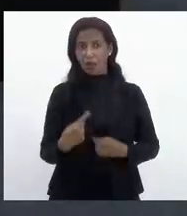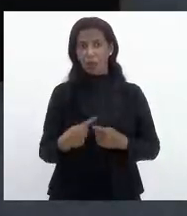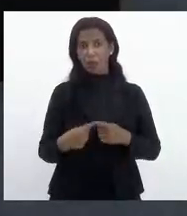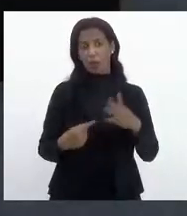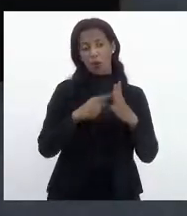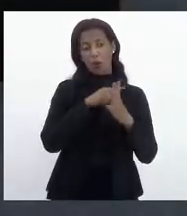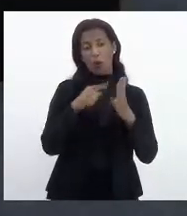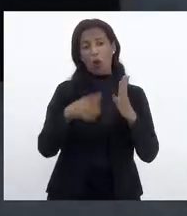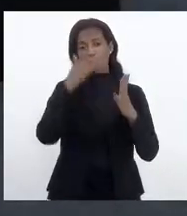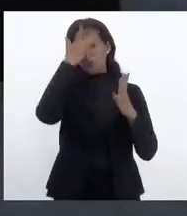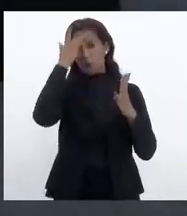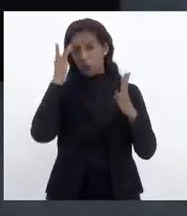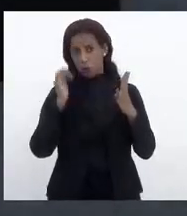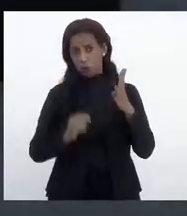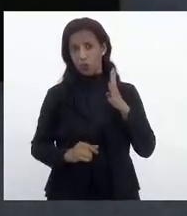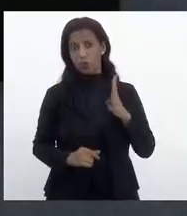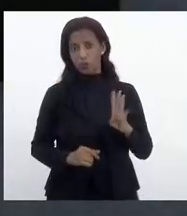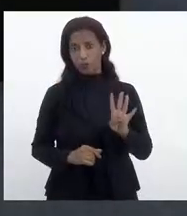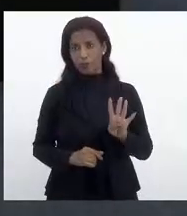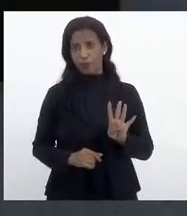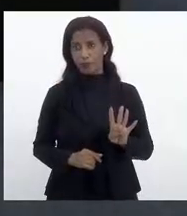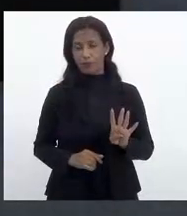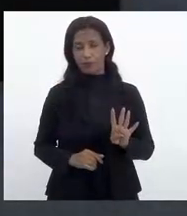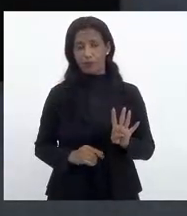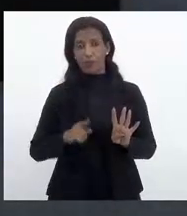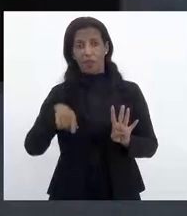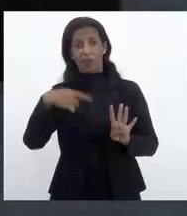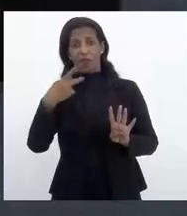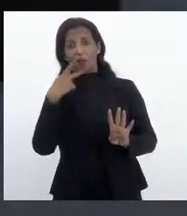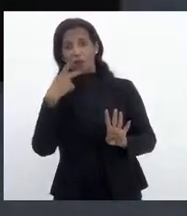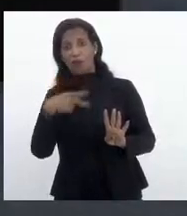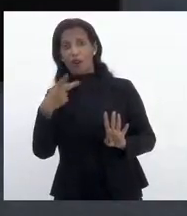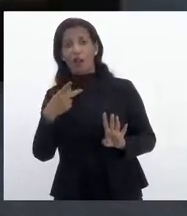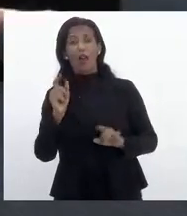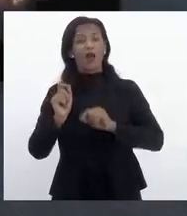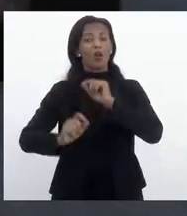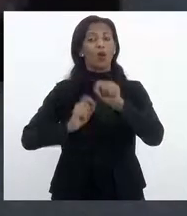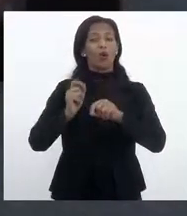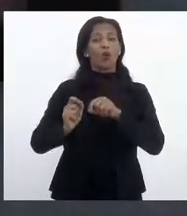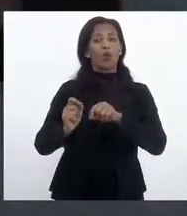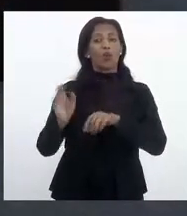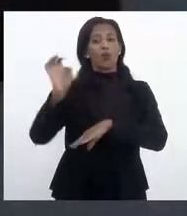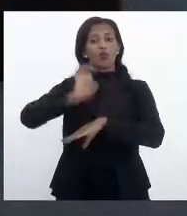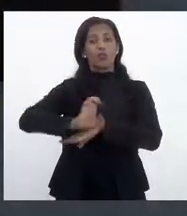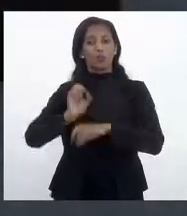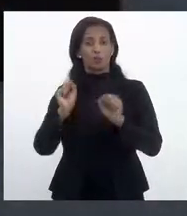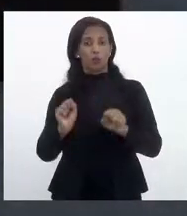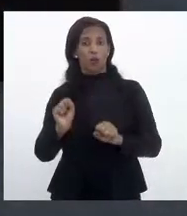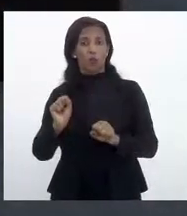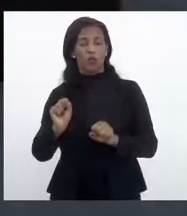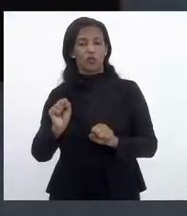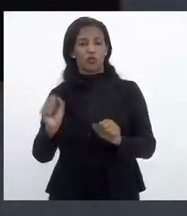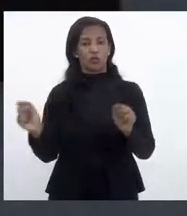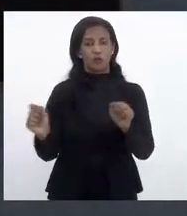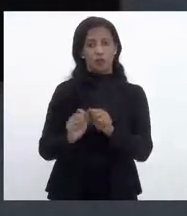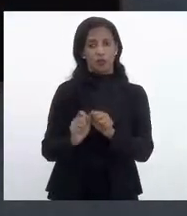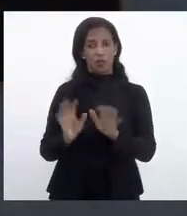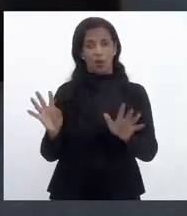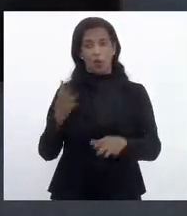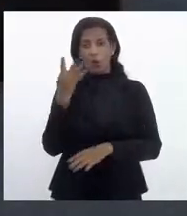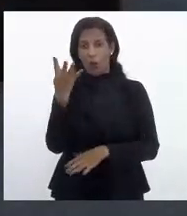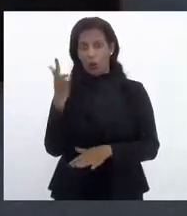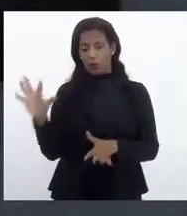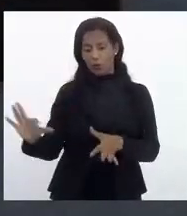4 pessoas 4 pessoas vão dizer o que o estado pode fazer quatro pessoas ligadas ao